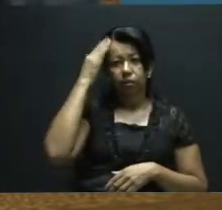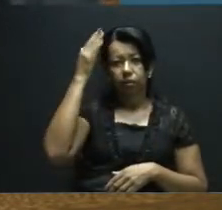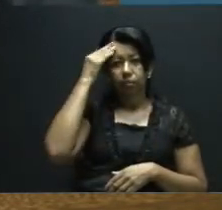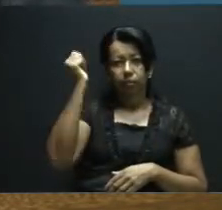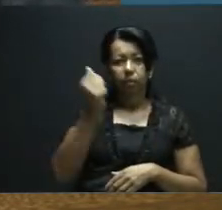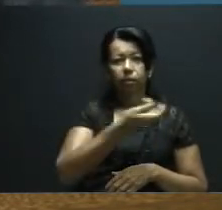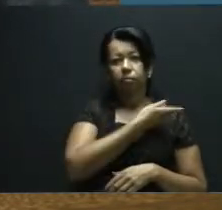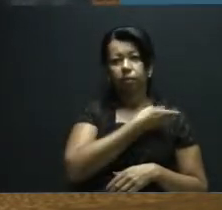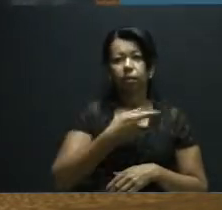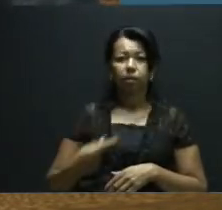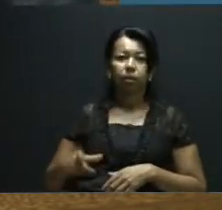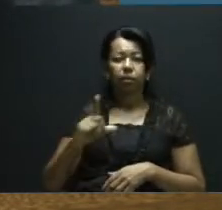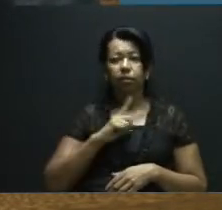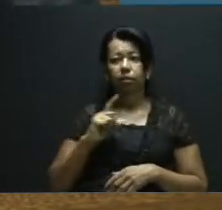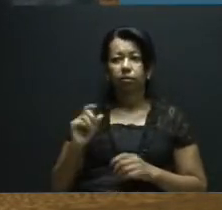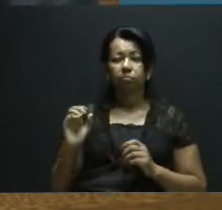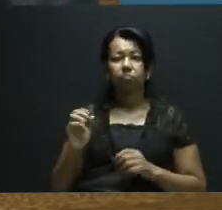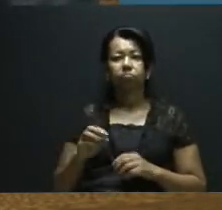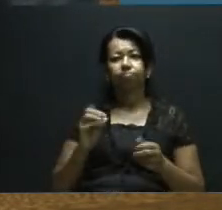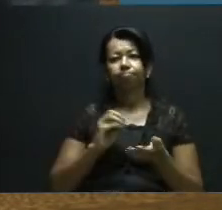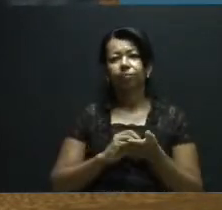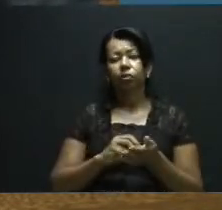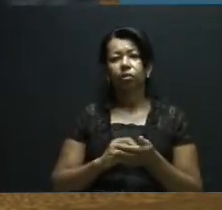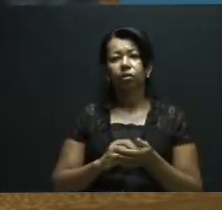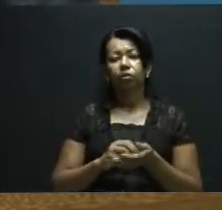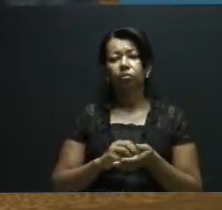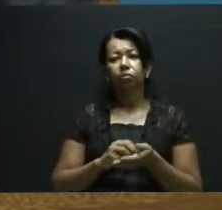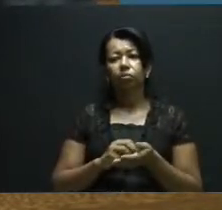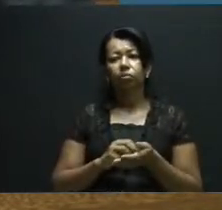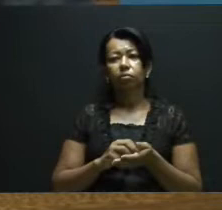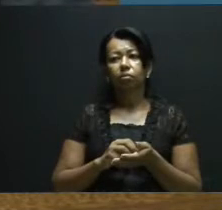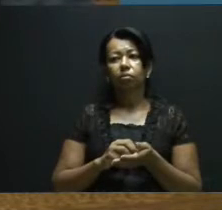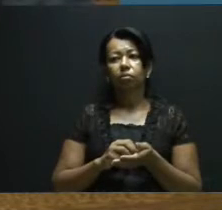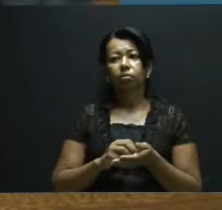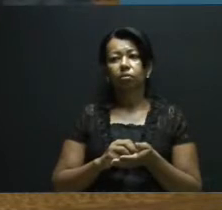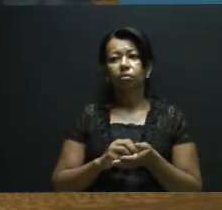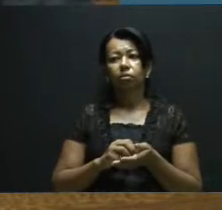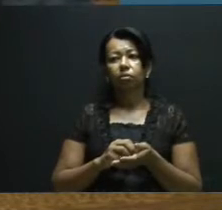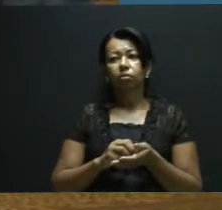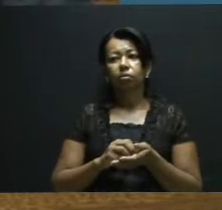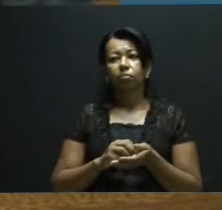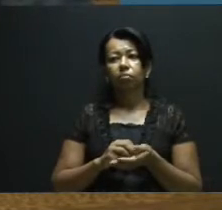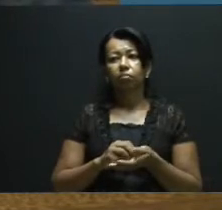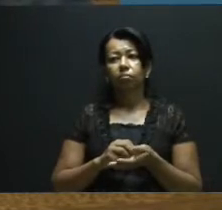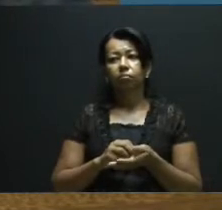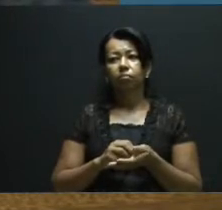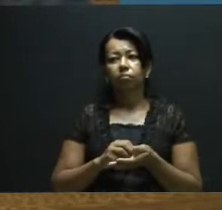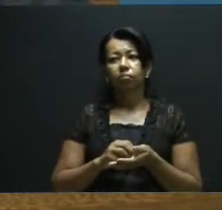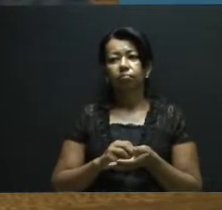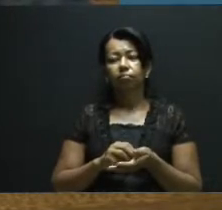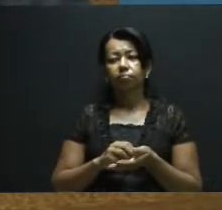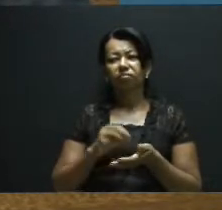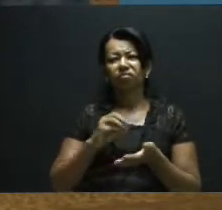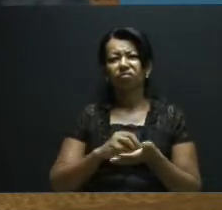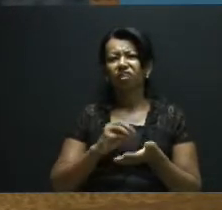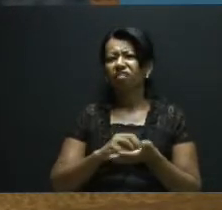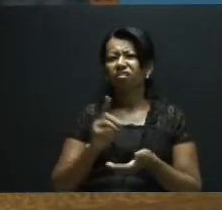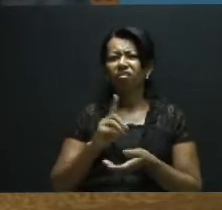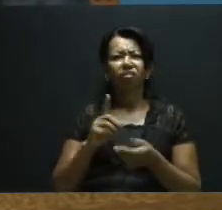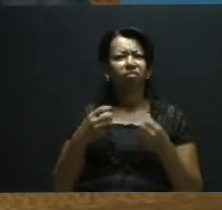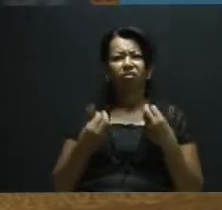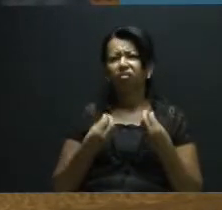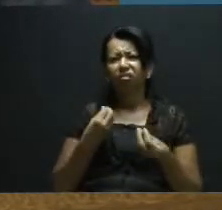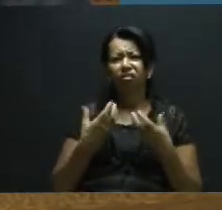existe aí uma moção de desânimo porque eu vou propor isso aí o presidente porque é desanimador gente